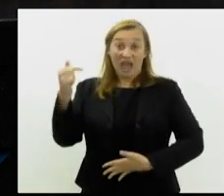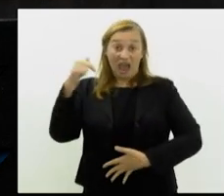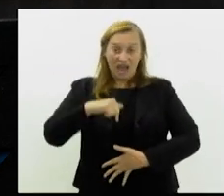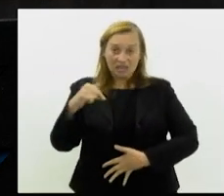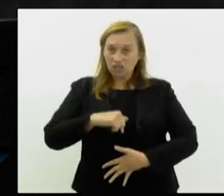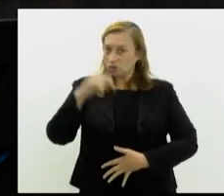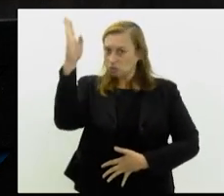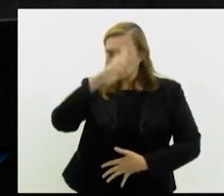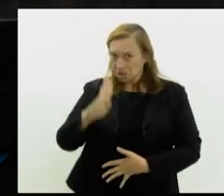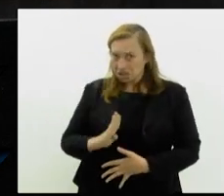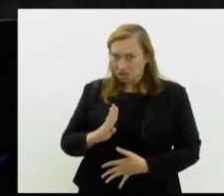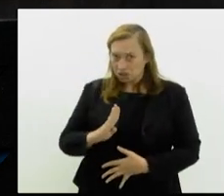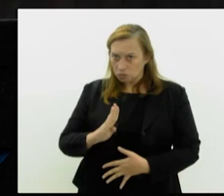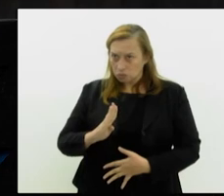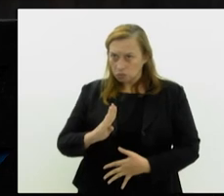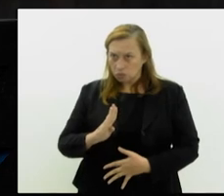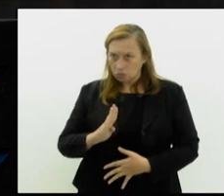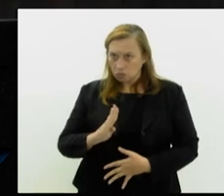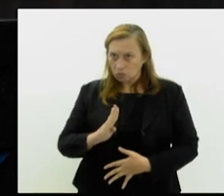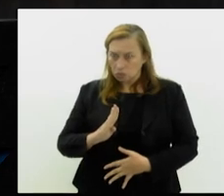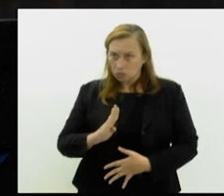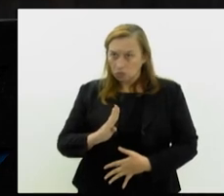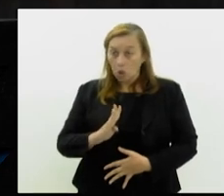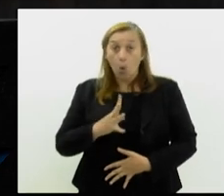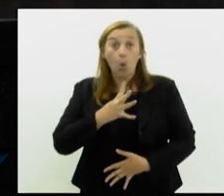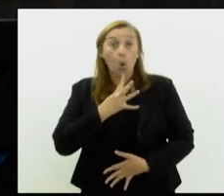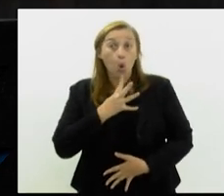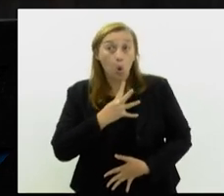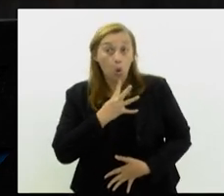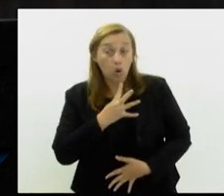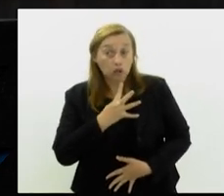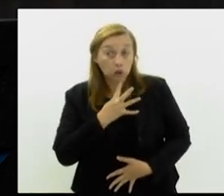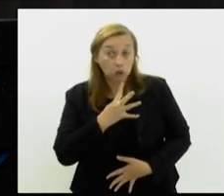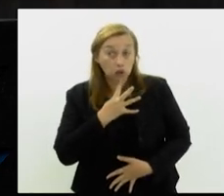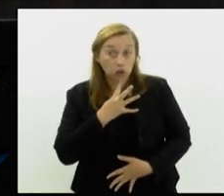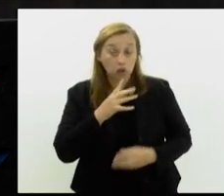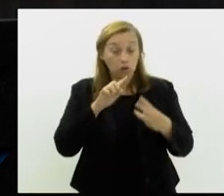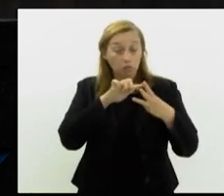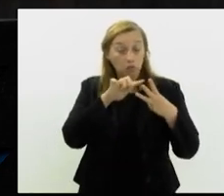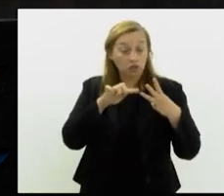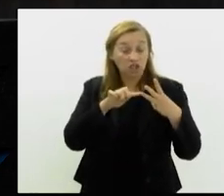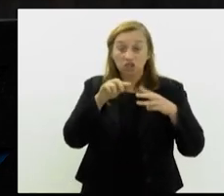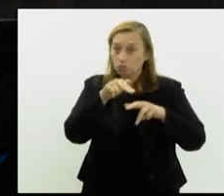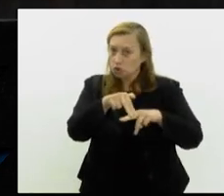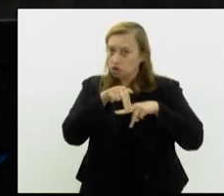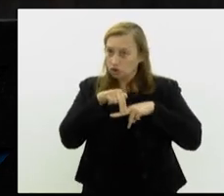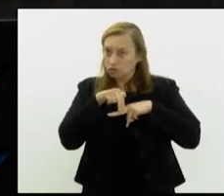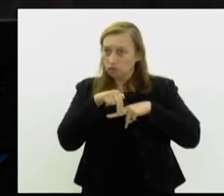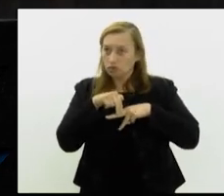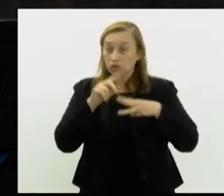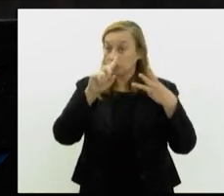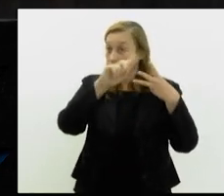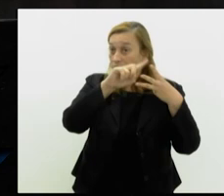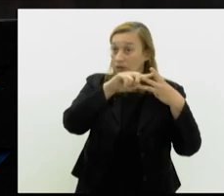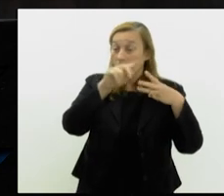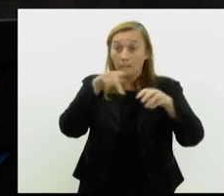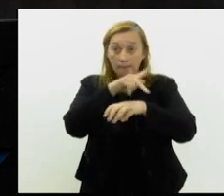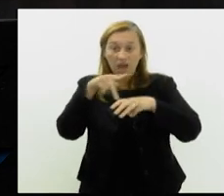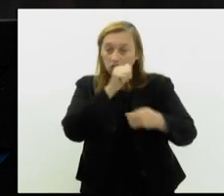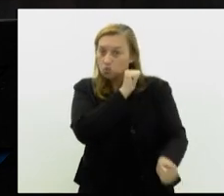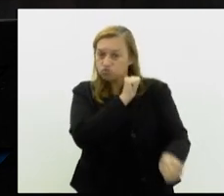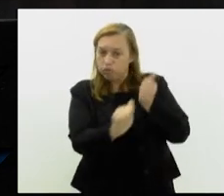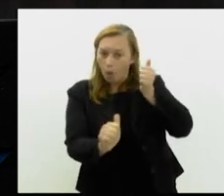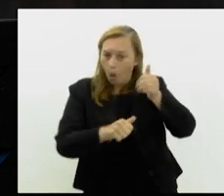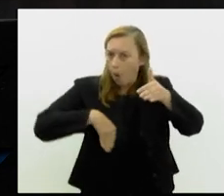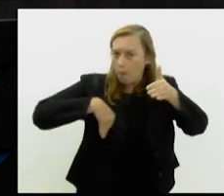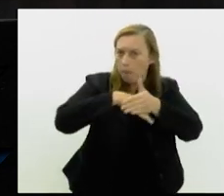Brasil era o Brasil era conhecido por três fatores País do